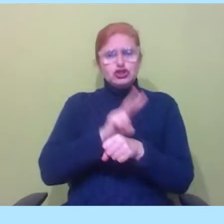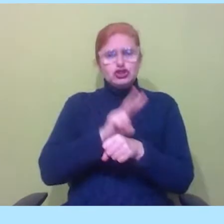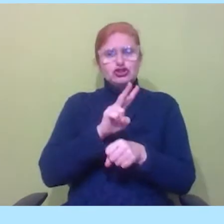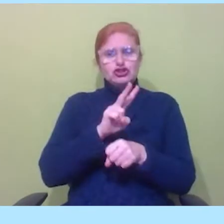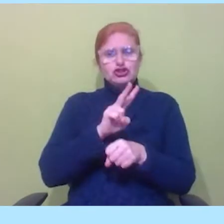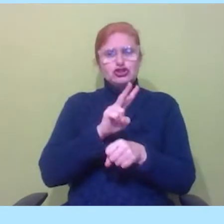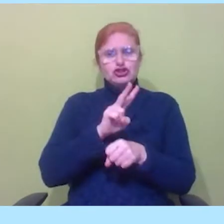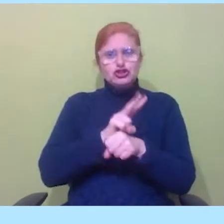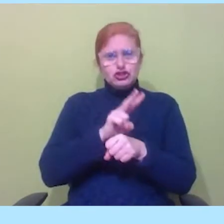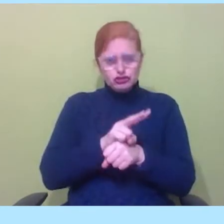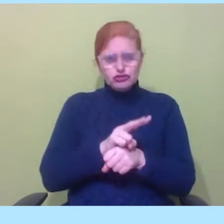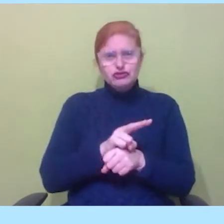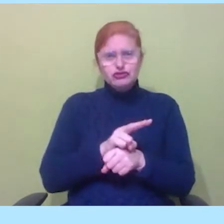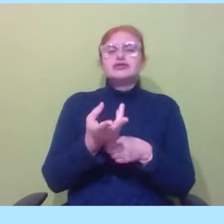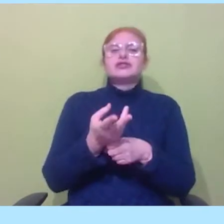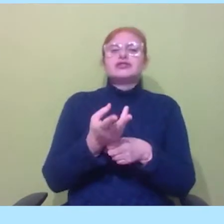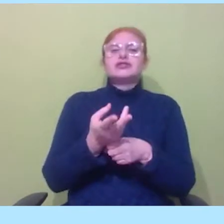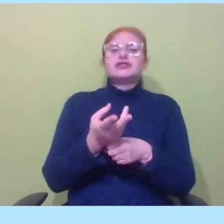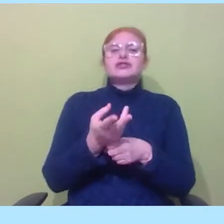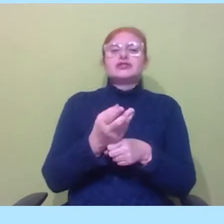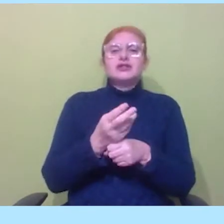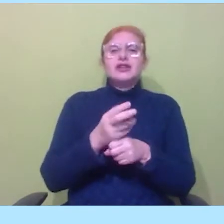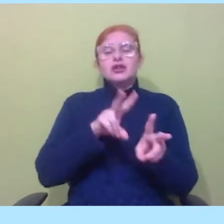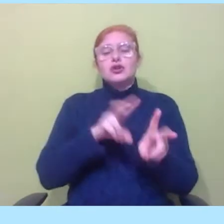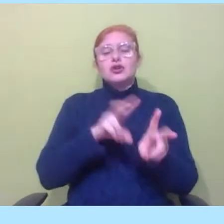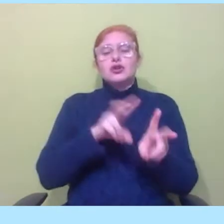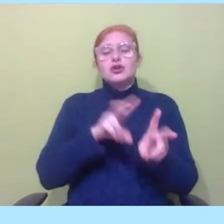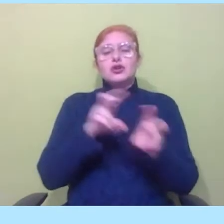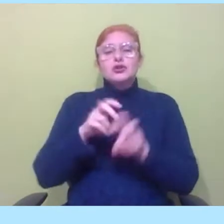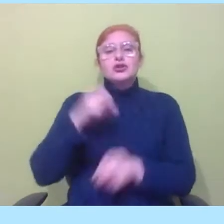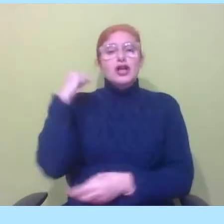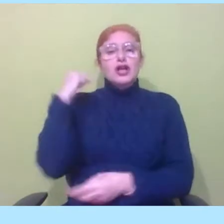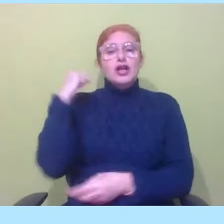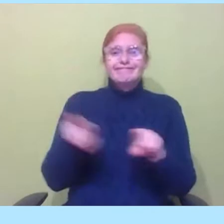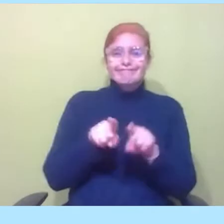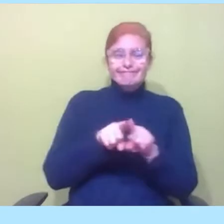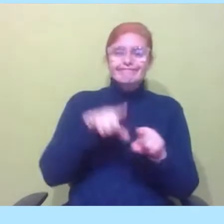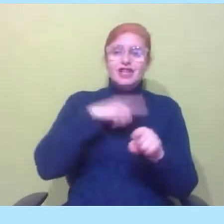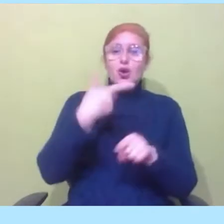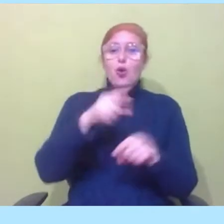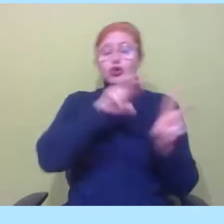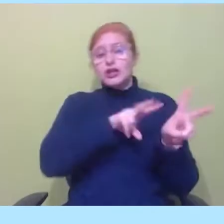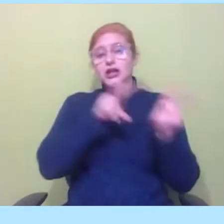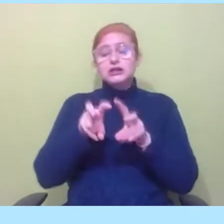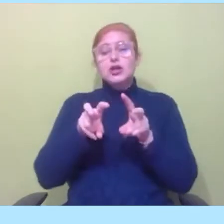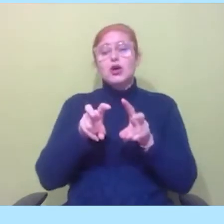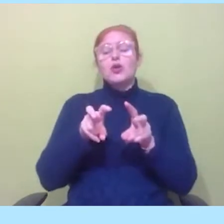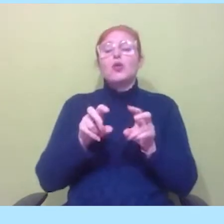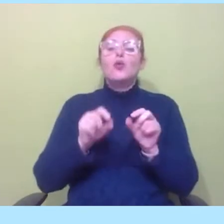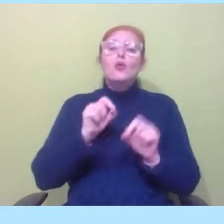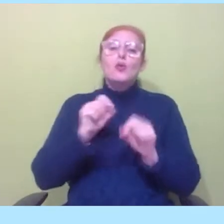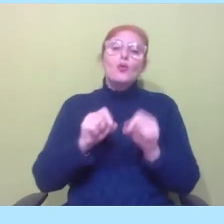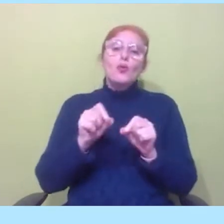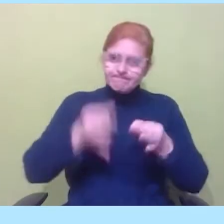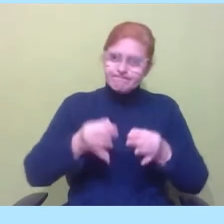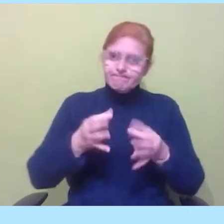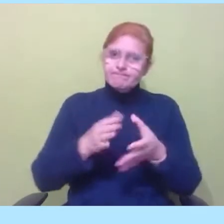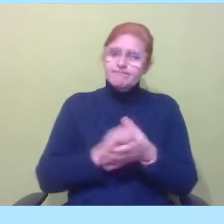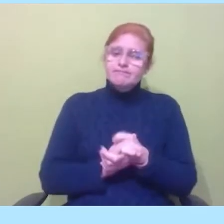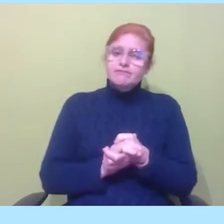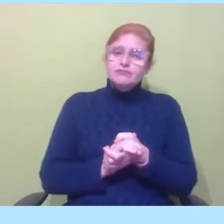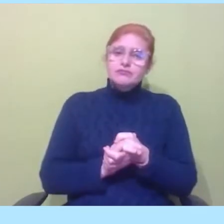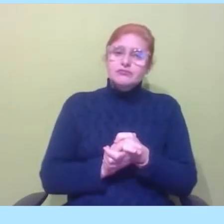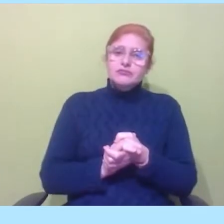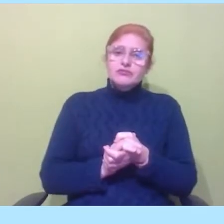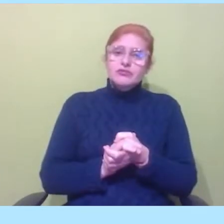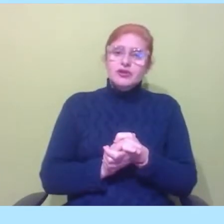encaixa muito também na questão que vem depois, falando justamente sobre, né, essa exposição que a gente está